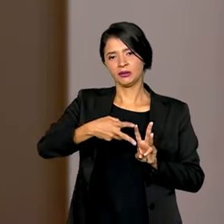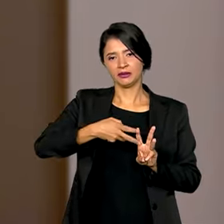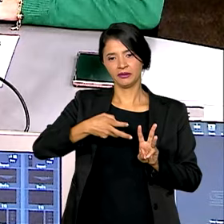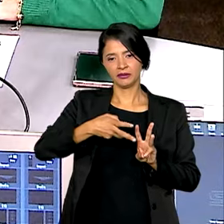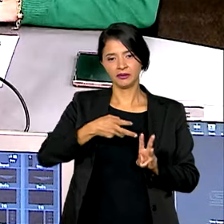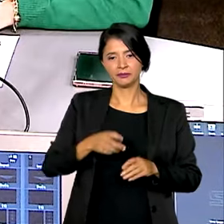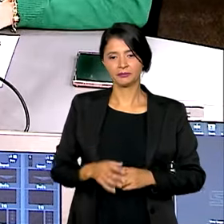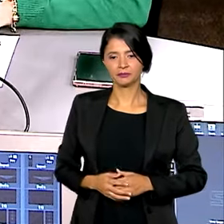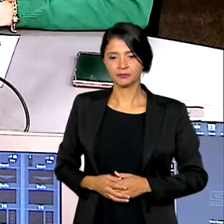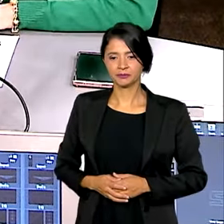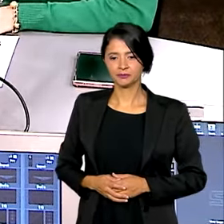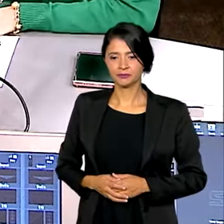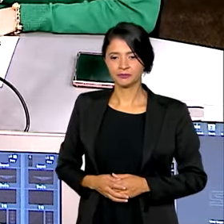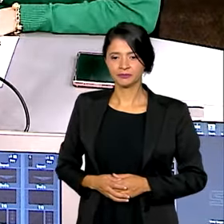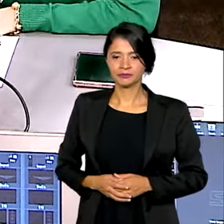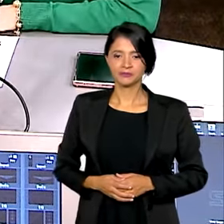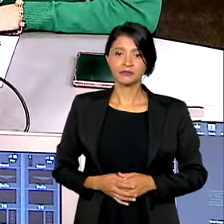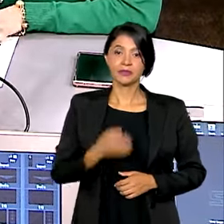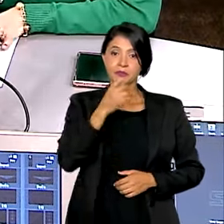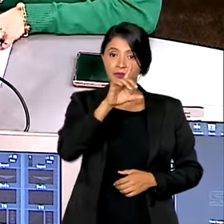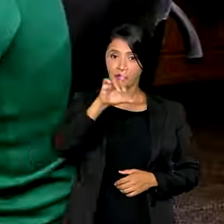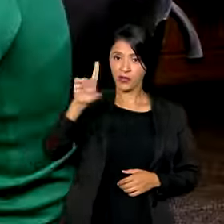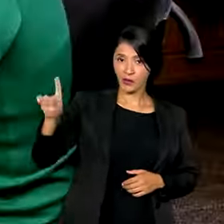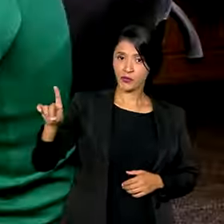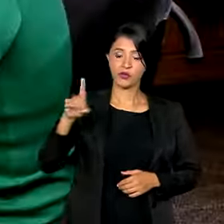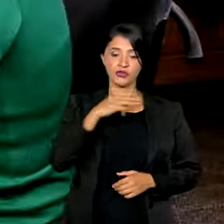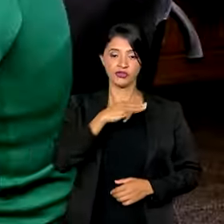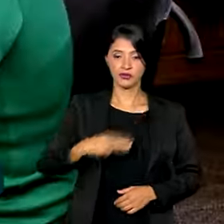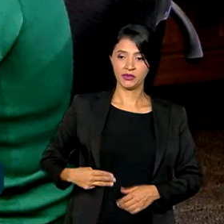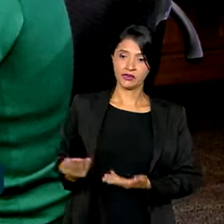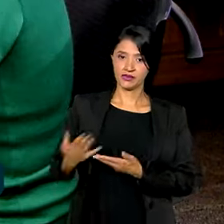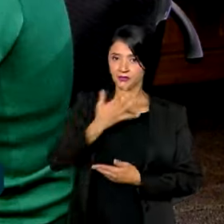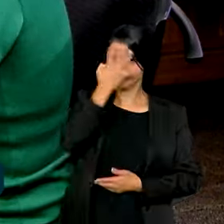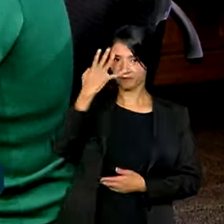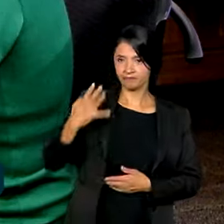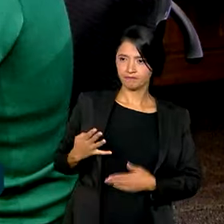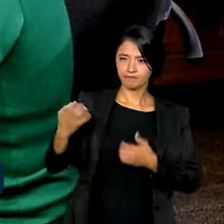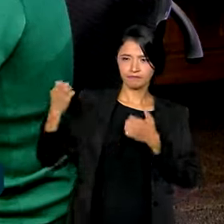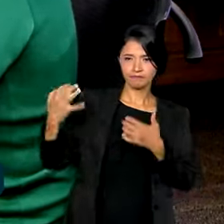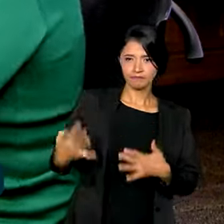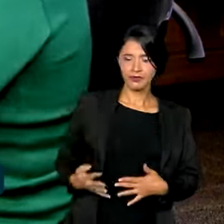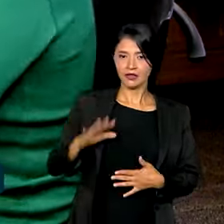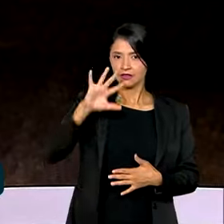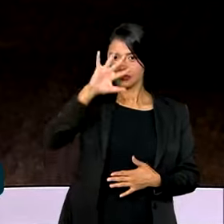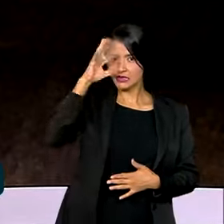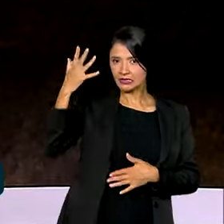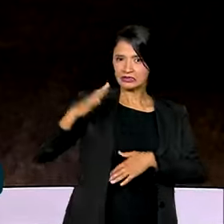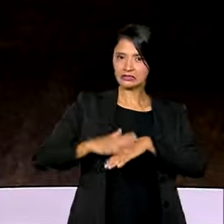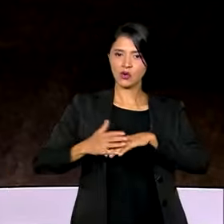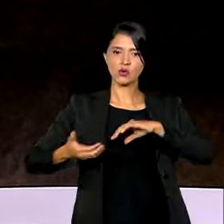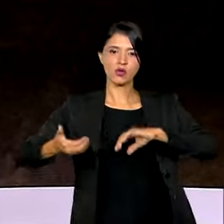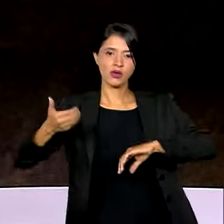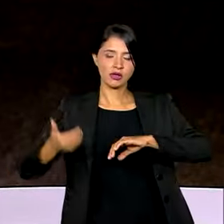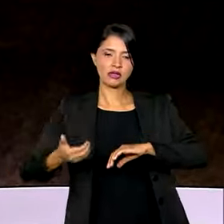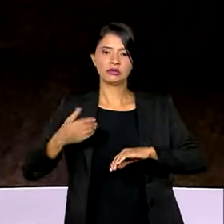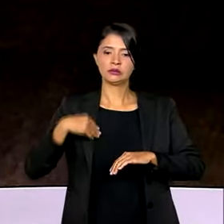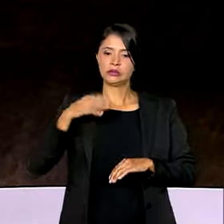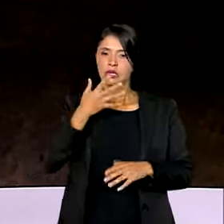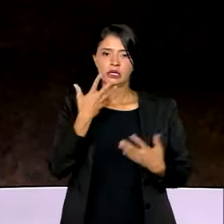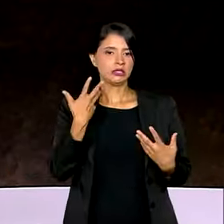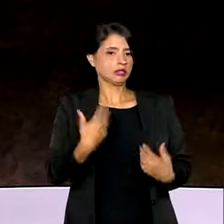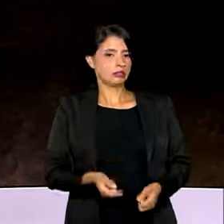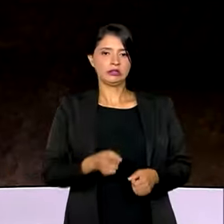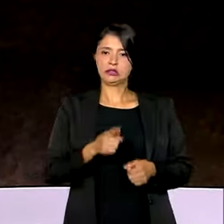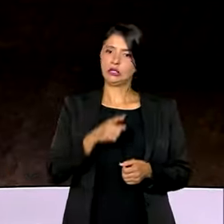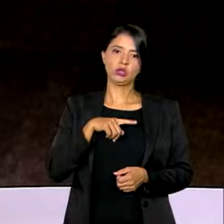indígena. No Bom Dia Ministra, Sônia Guajajara comentou a decisão do Congresso Nacional que rejeitou o veto